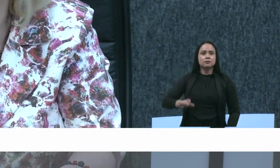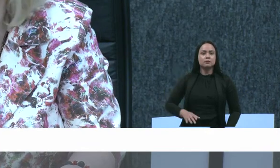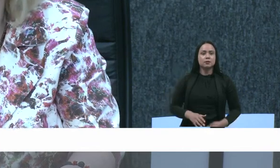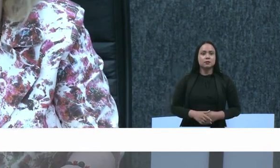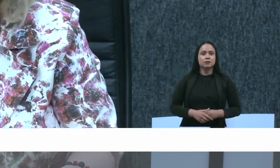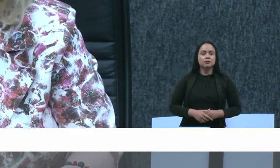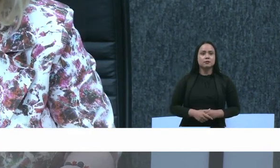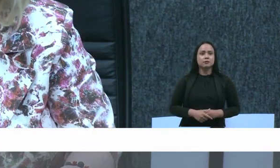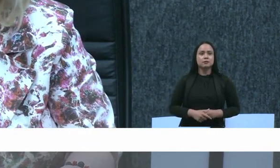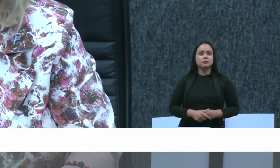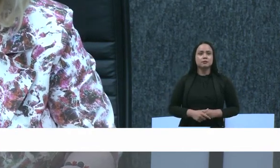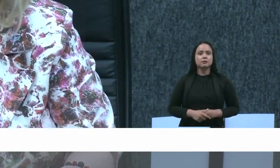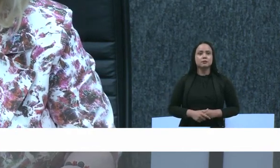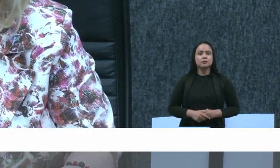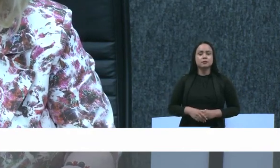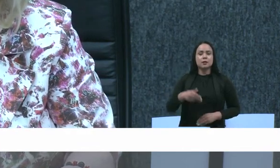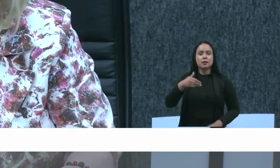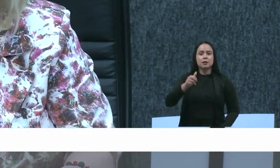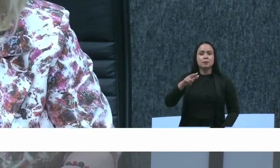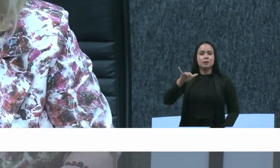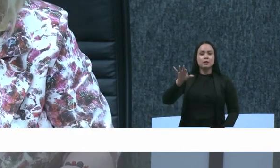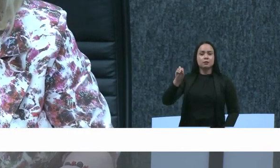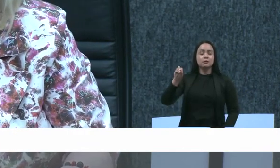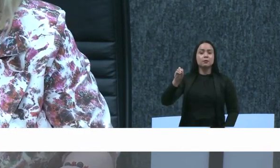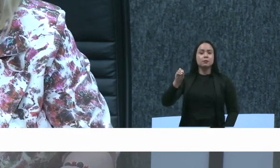Perdão. Conselheiro Mário, pois não?